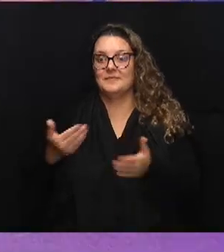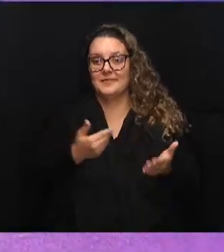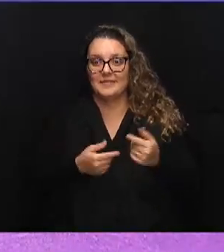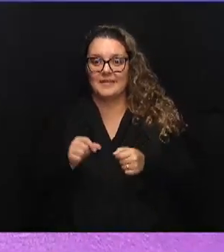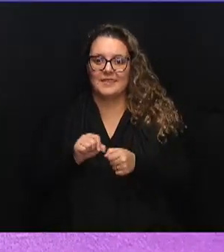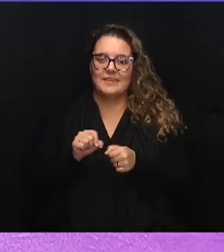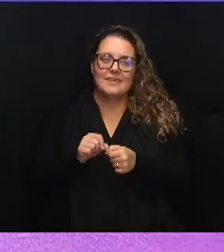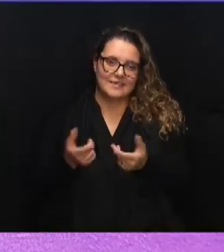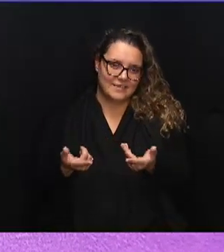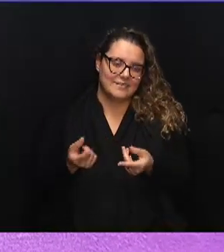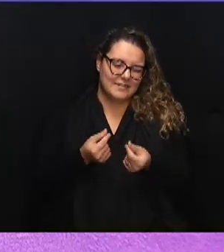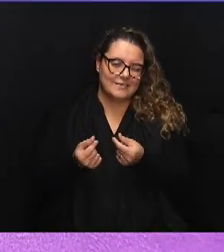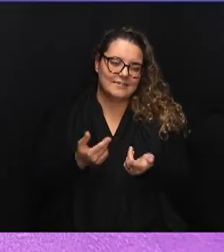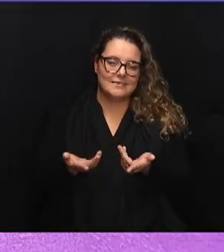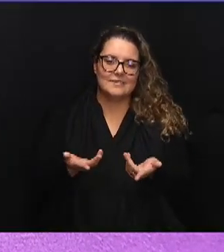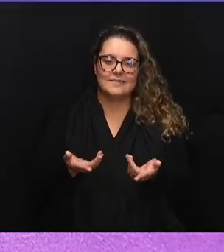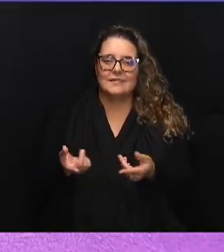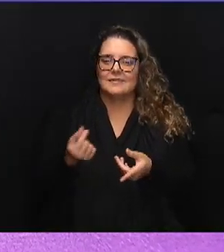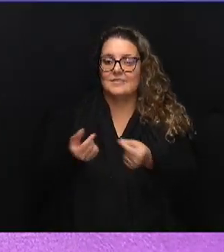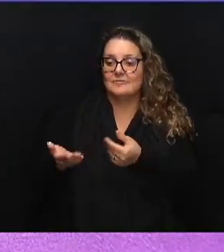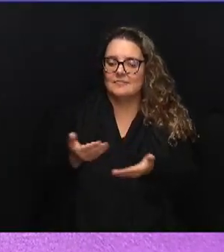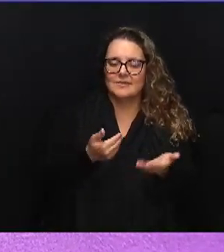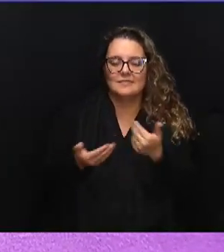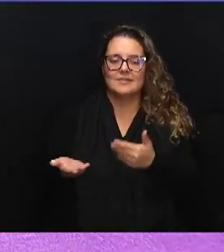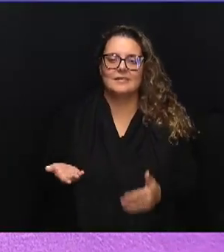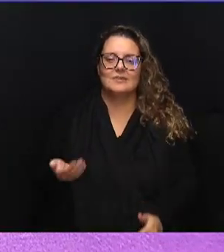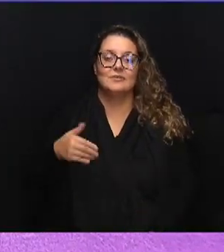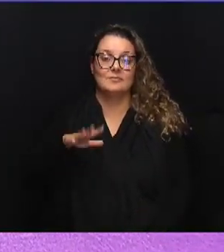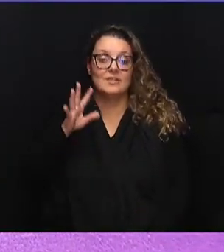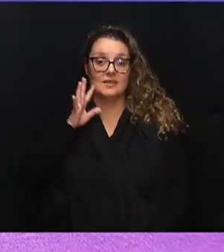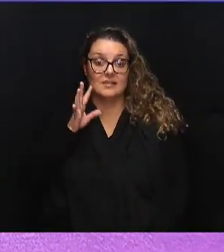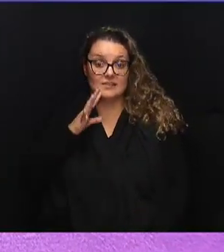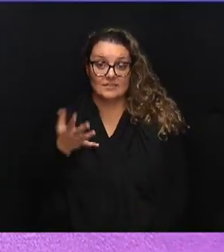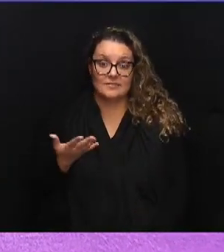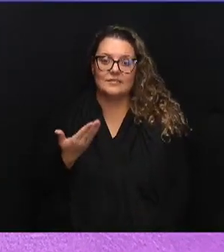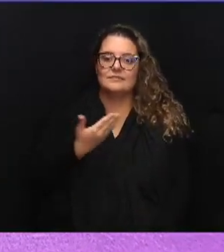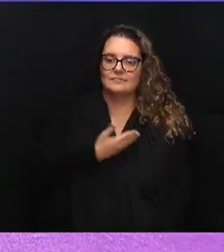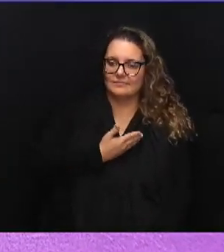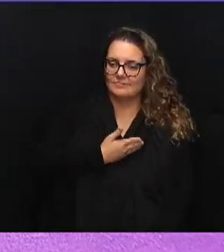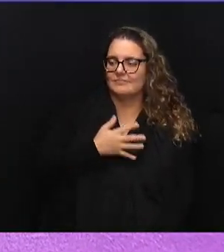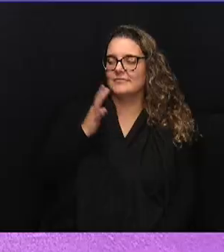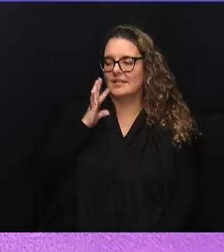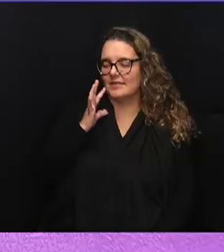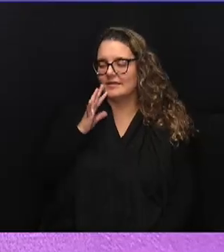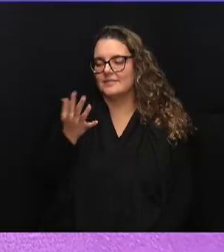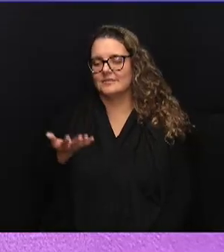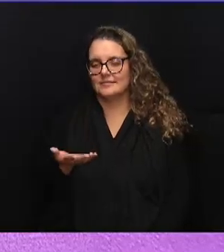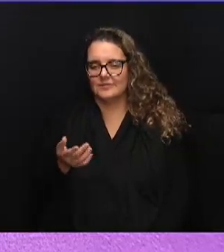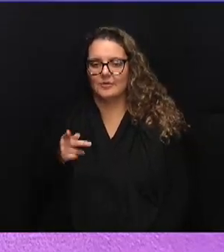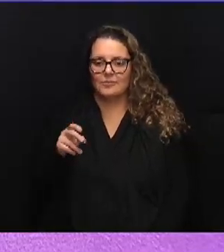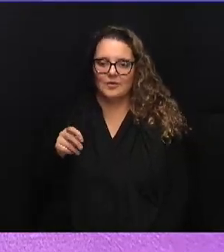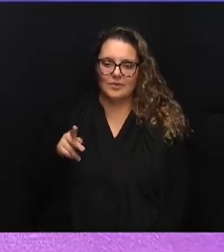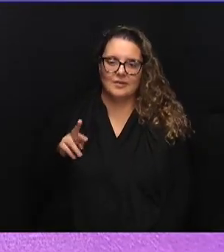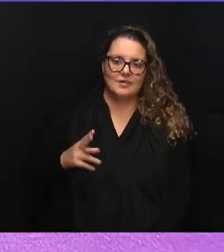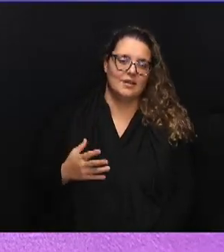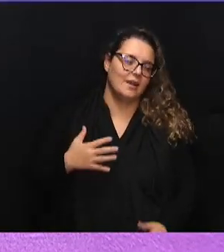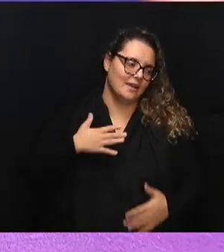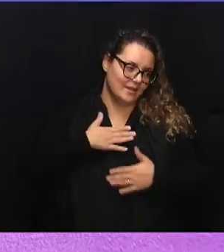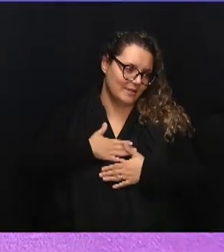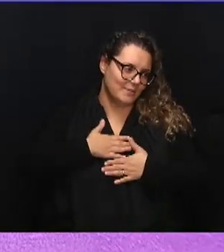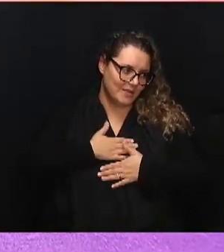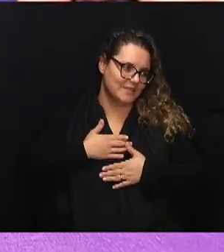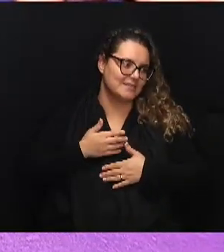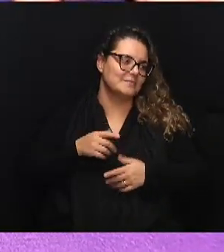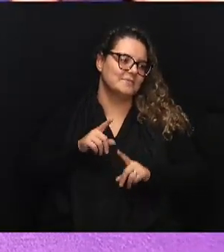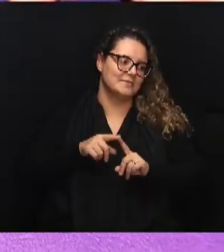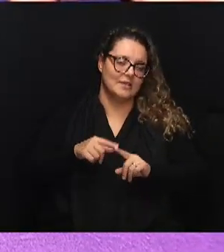um dinheirinho lá e peguei os trocados, mas o mais legal, cara, foi a amizade que eu fiz, ó, com o poker. E aí pegou gosto pela modalidade. Aí eu